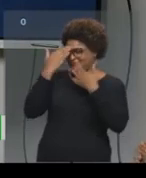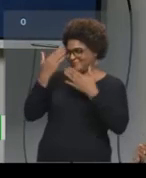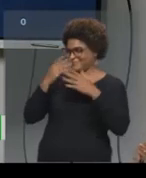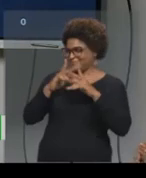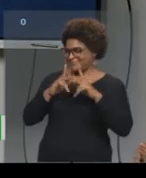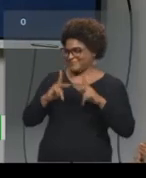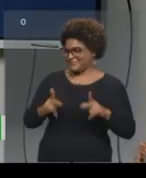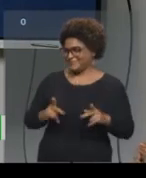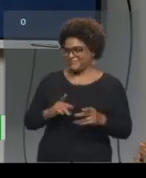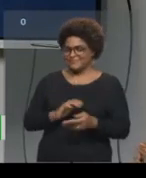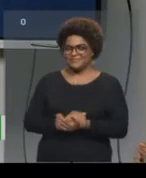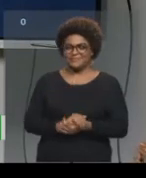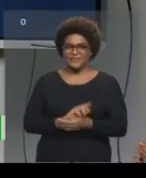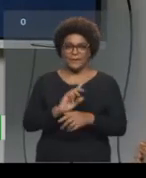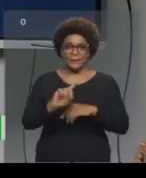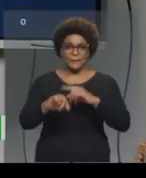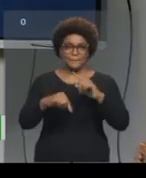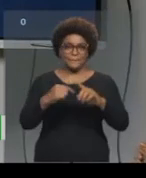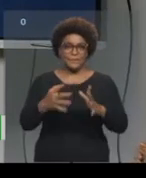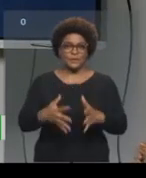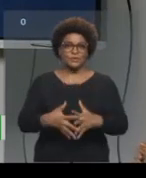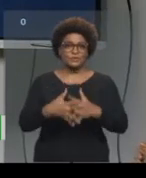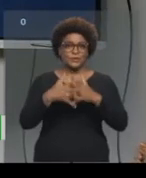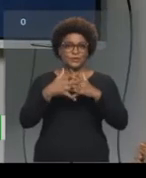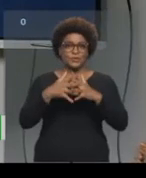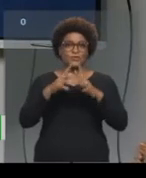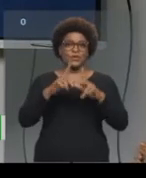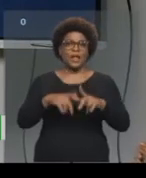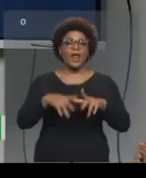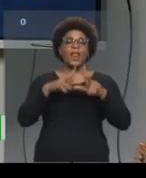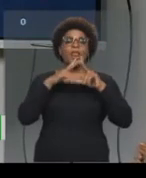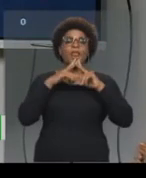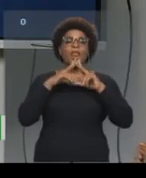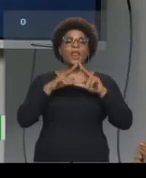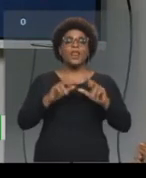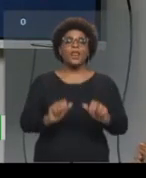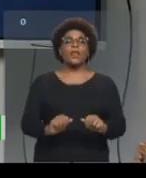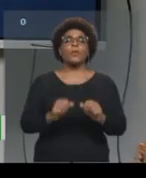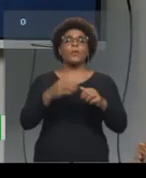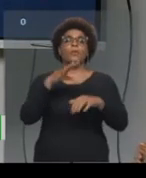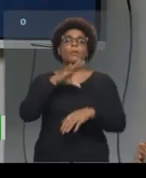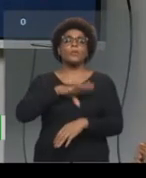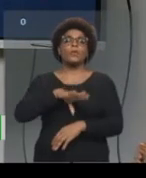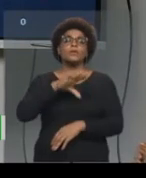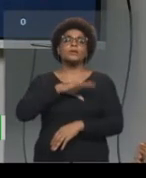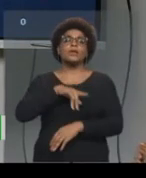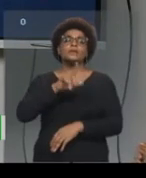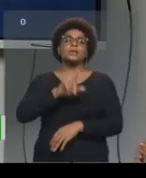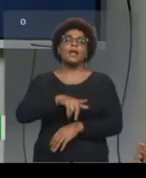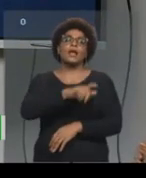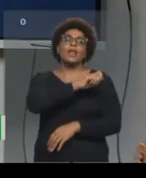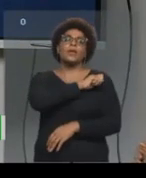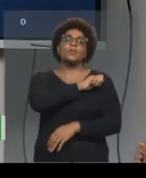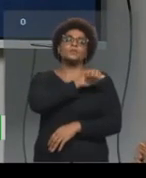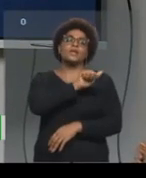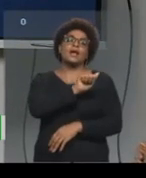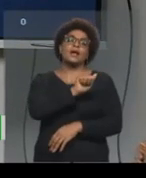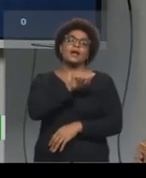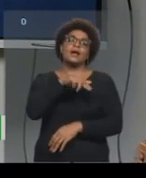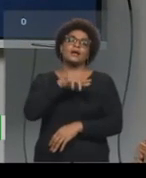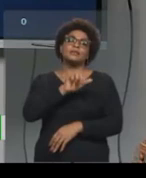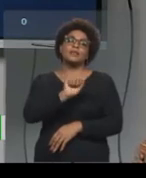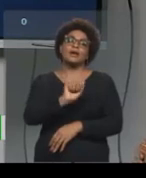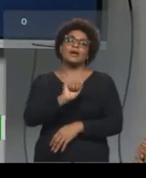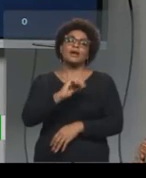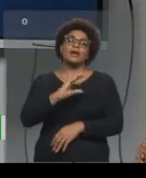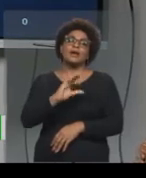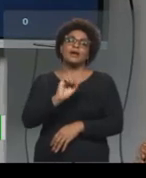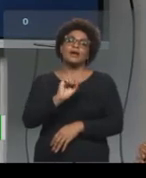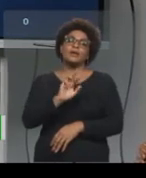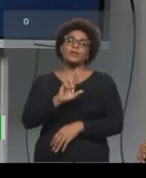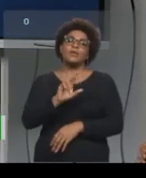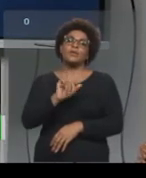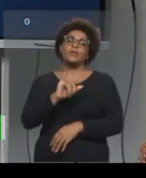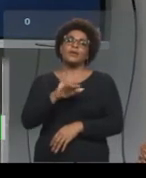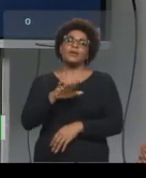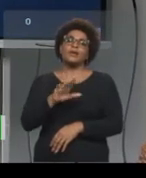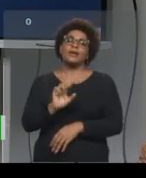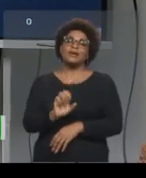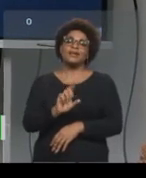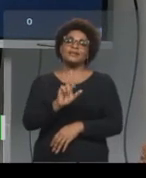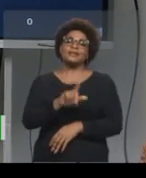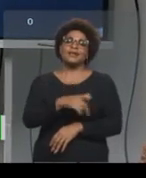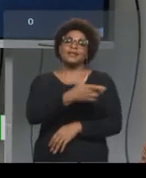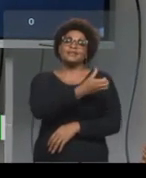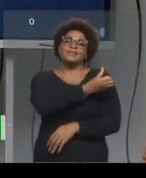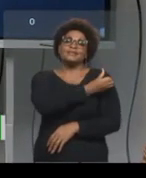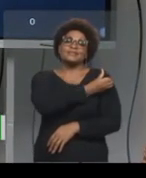nossa próxima dúvida agora é para a língua portuguesa, é da Ana Caroline. Ela é estudante do 6º ano da Escola Estadual